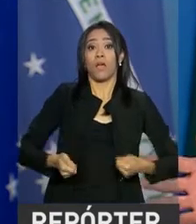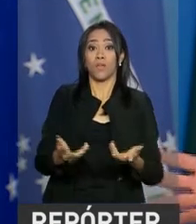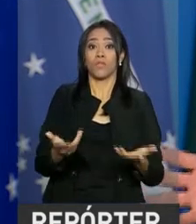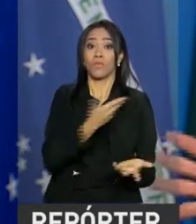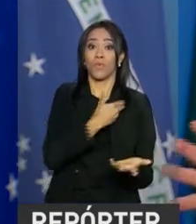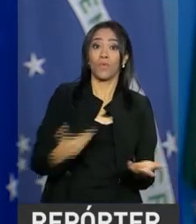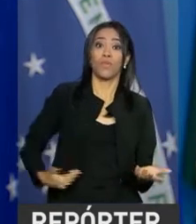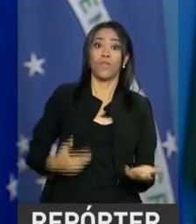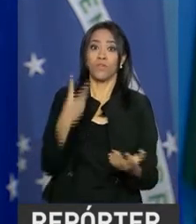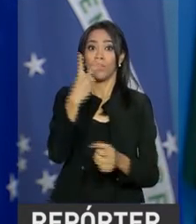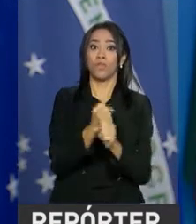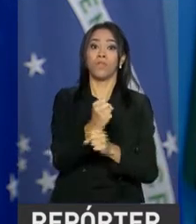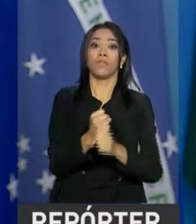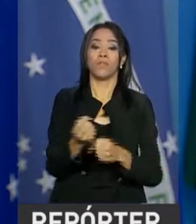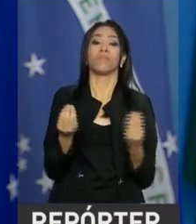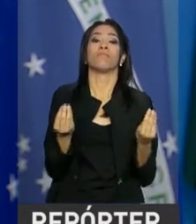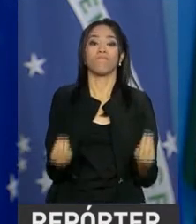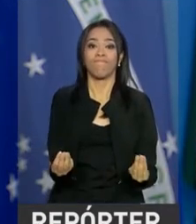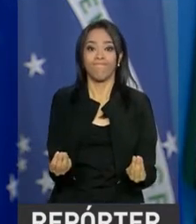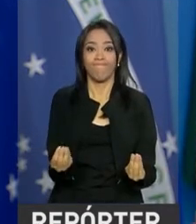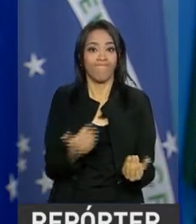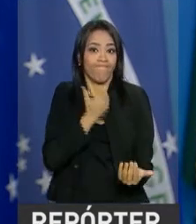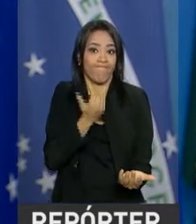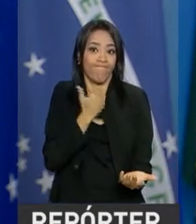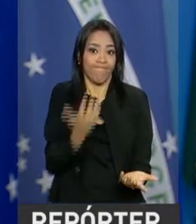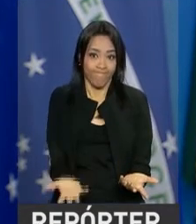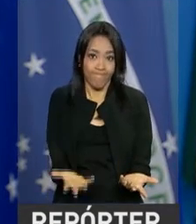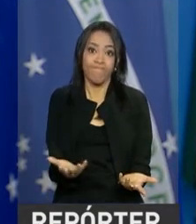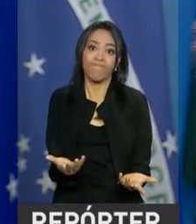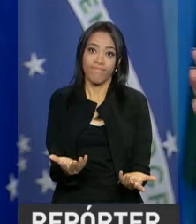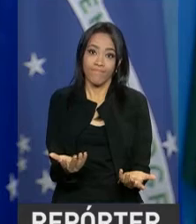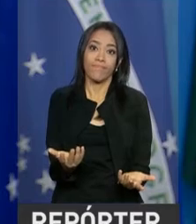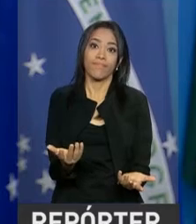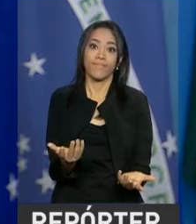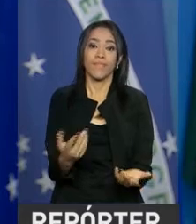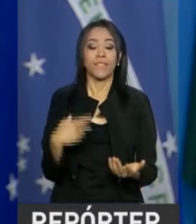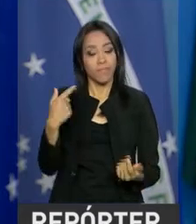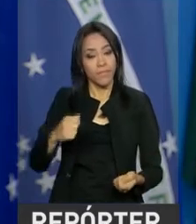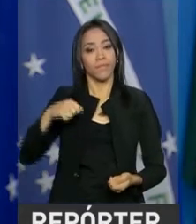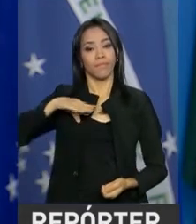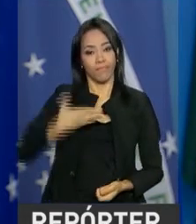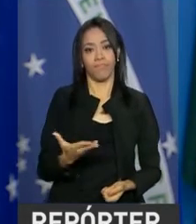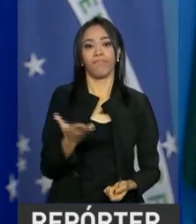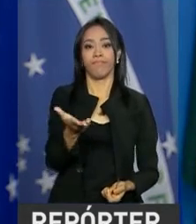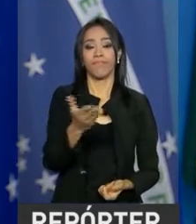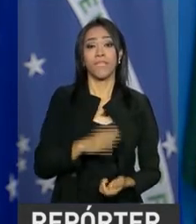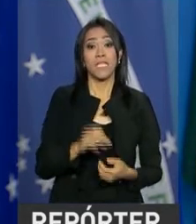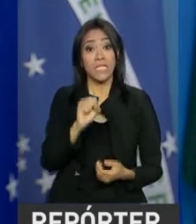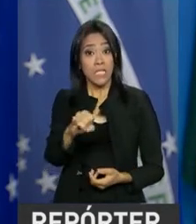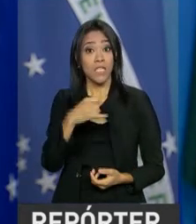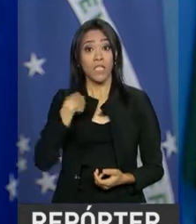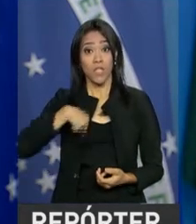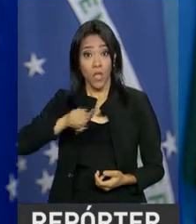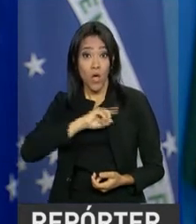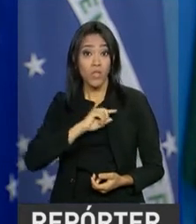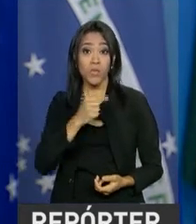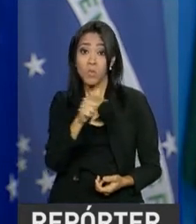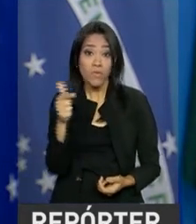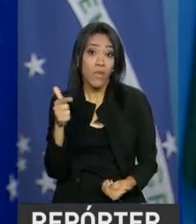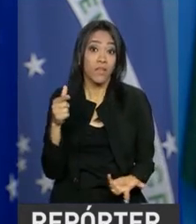de dois anos e pouco nenhum sentido teria essa restrição se não tivermos coragem